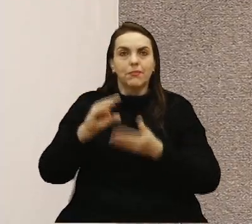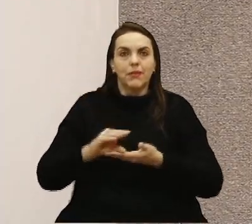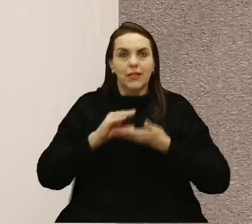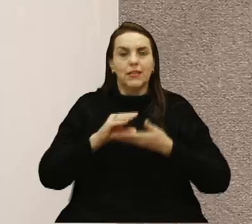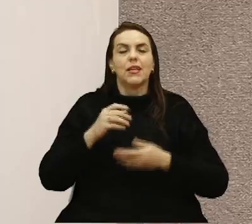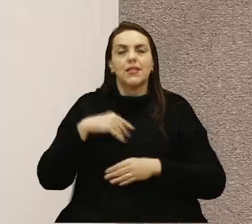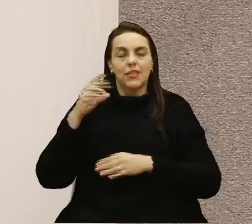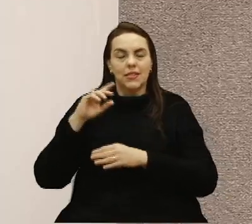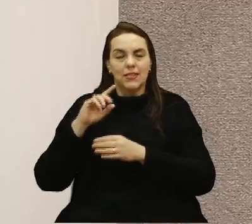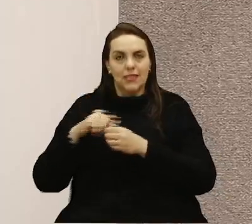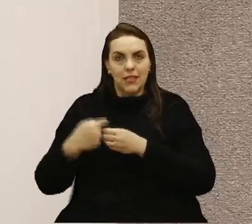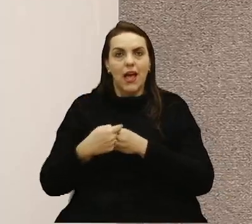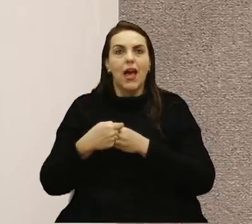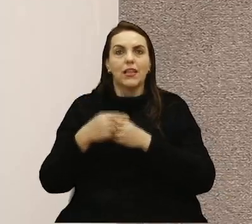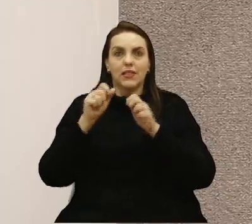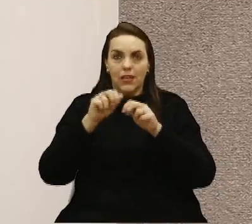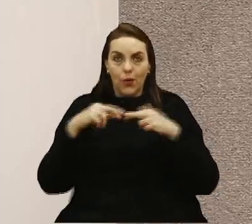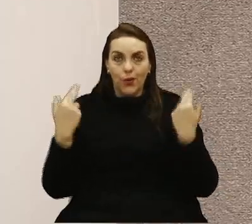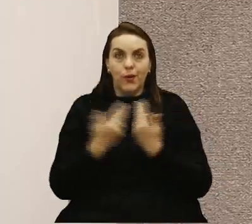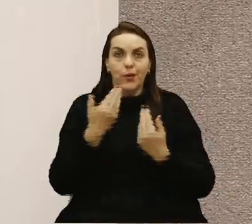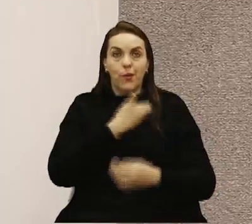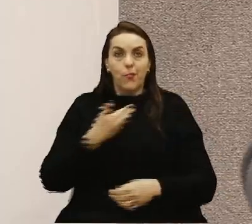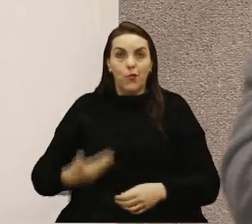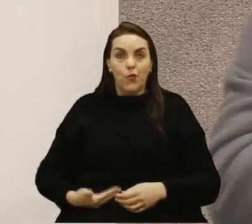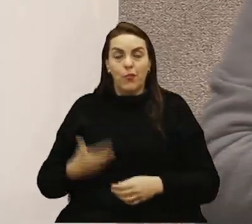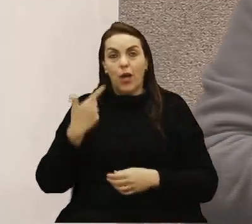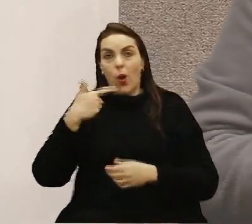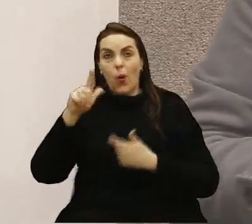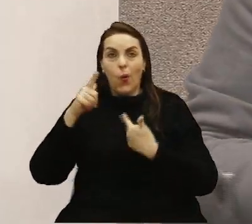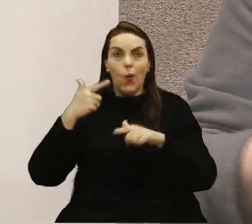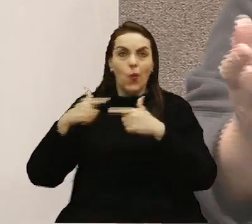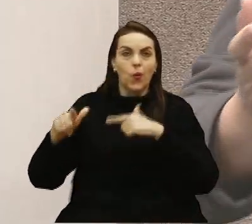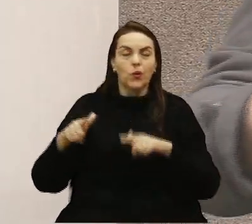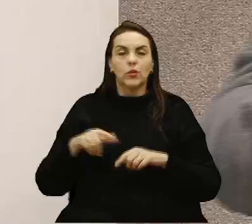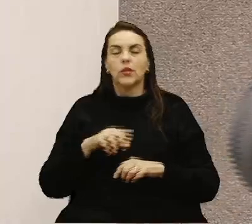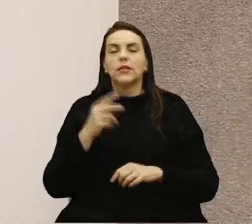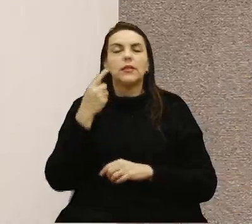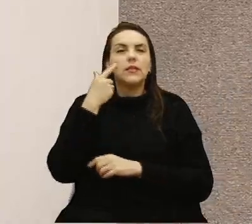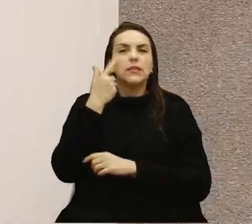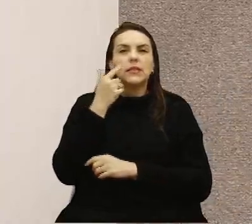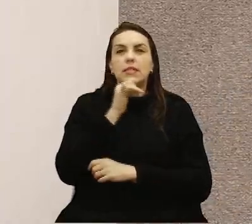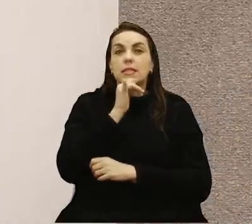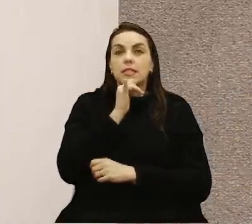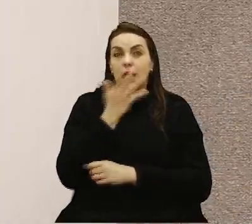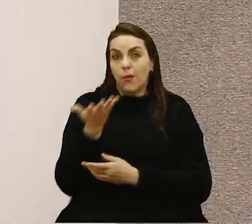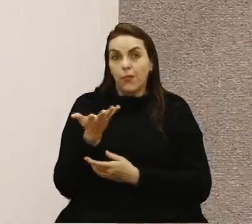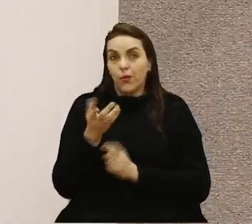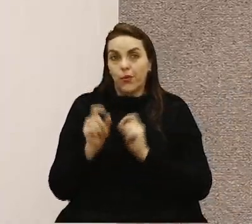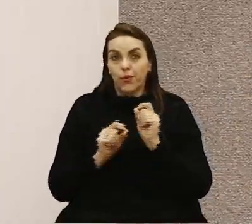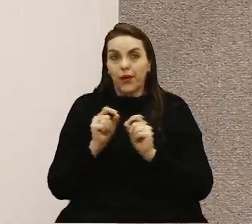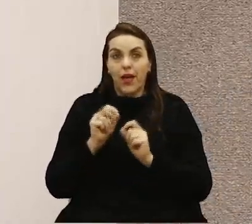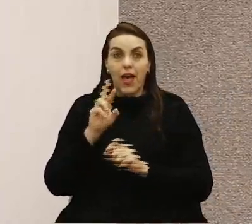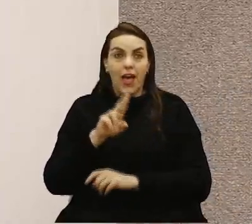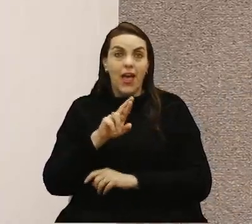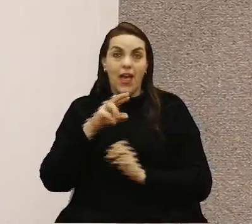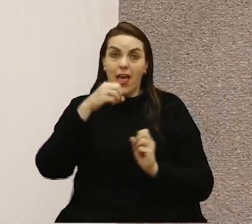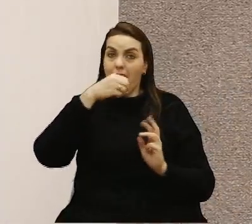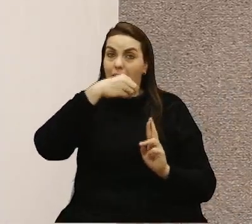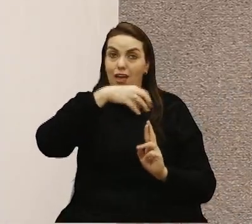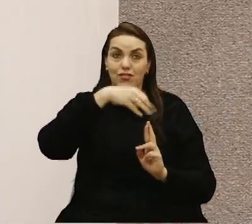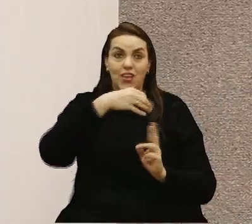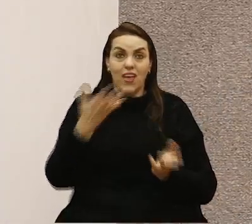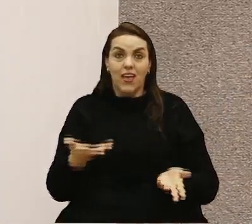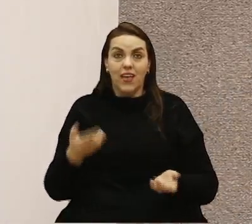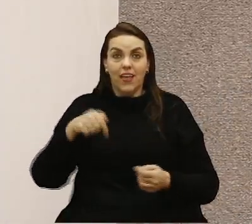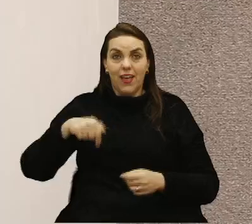audiências públicas em outras esferas, etc., vejam o caso da questão da RGE, da iluminação aqui na